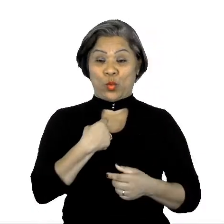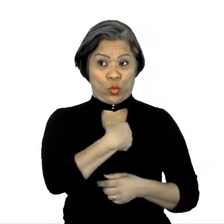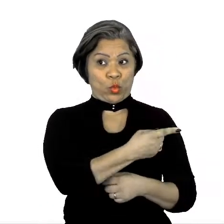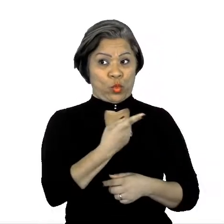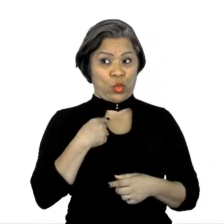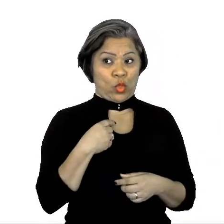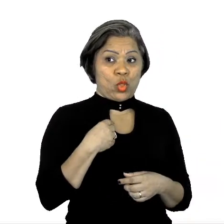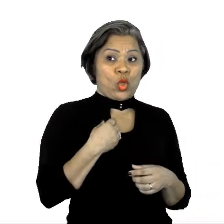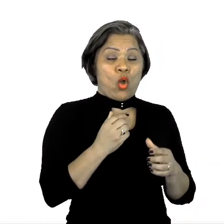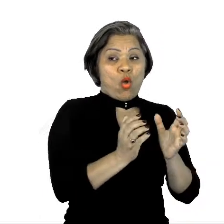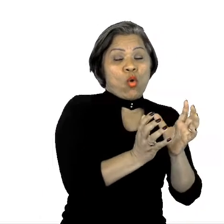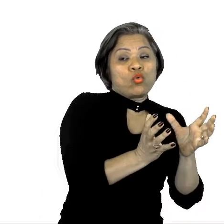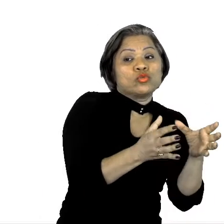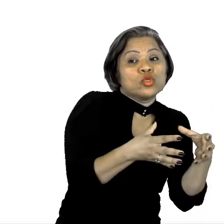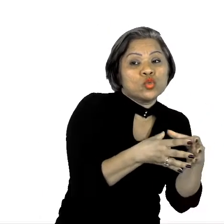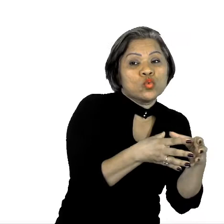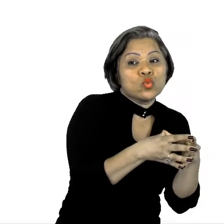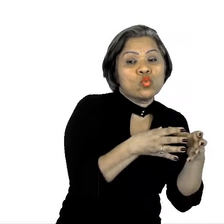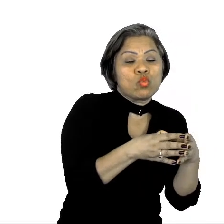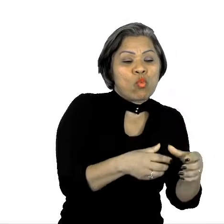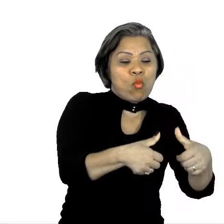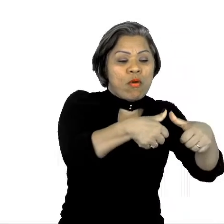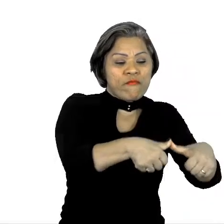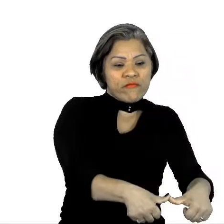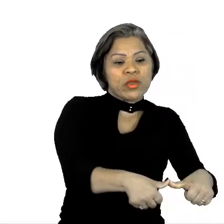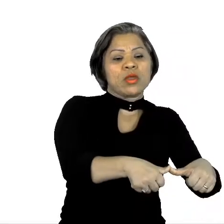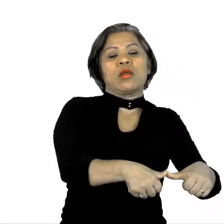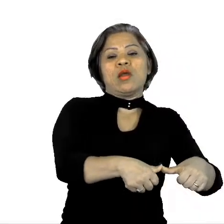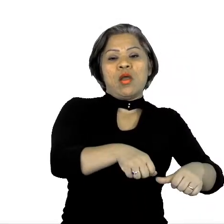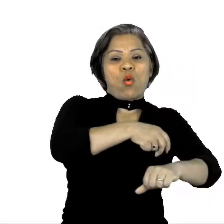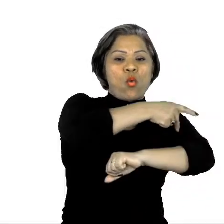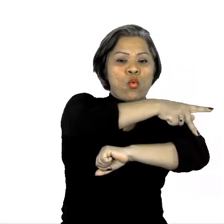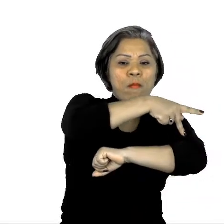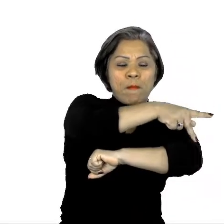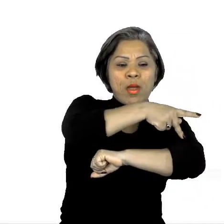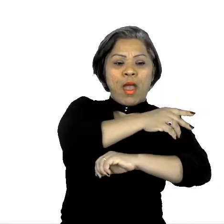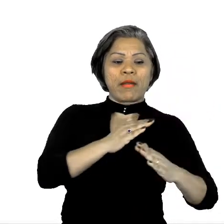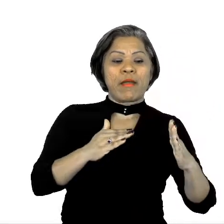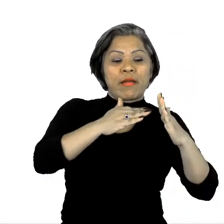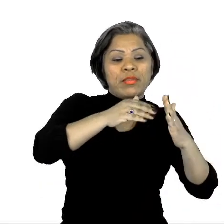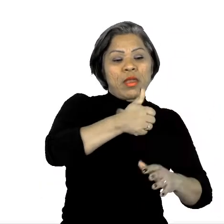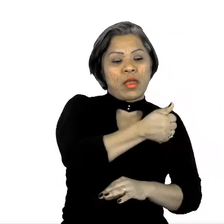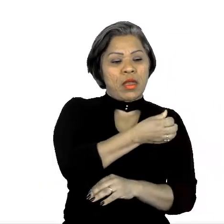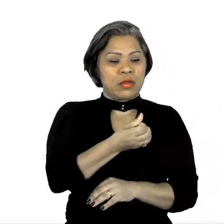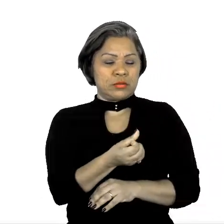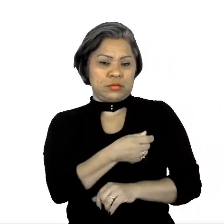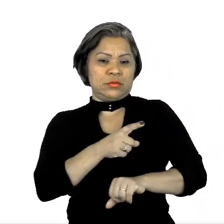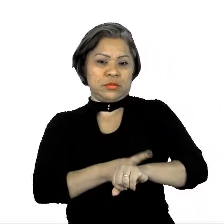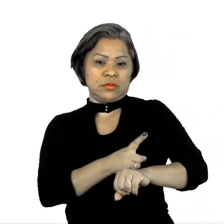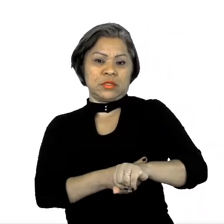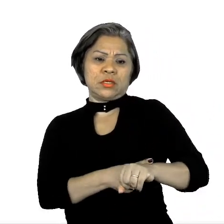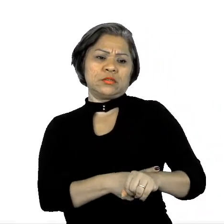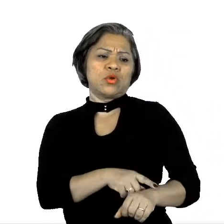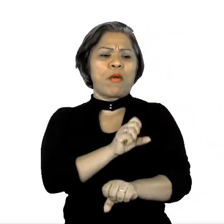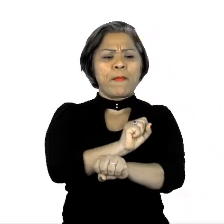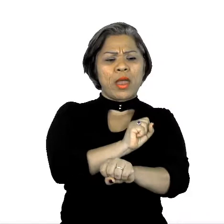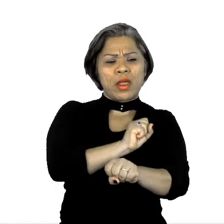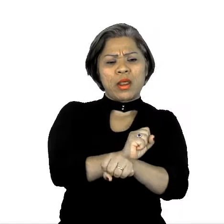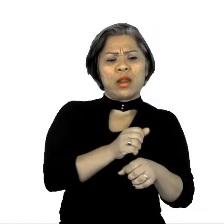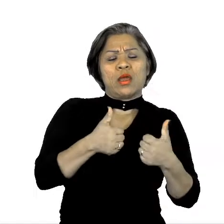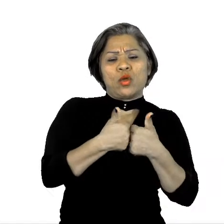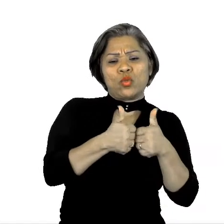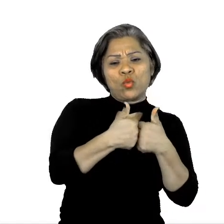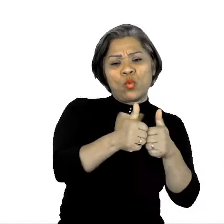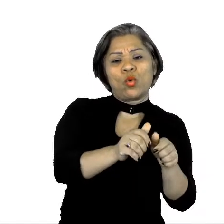parque até às 16 horas, seguindo para o ônibus que iniciaram a viagem de volta, fazendo uma pequena parada